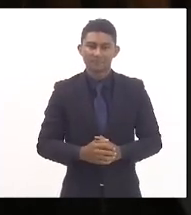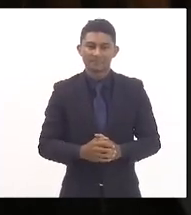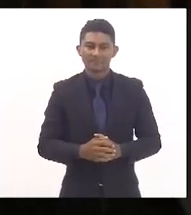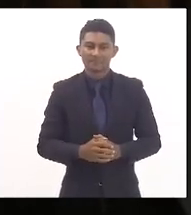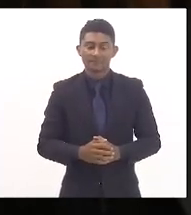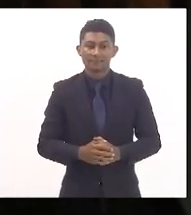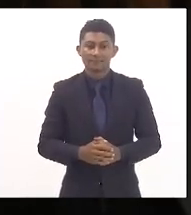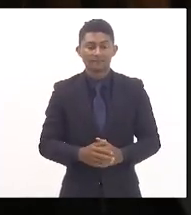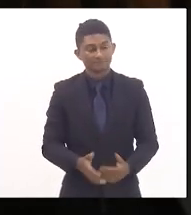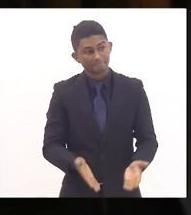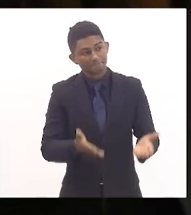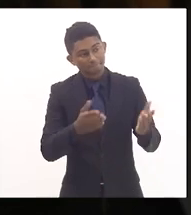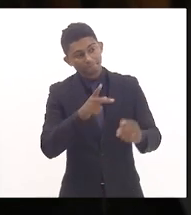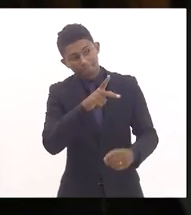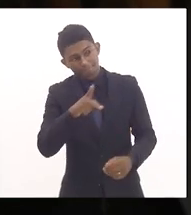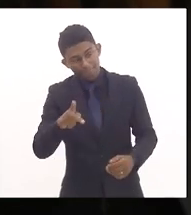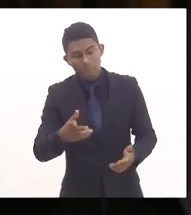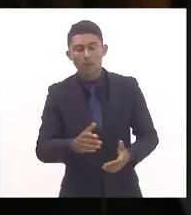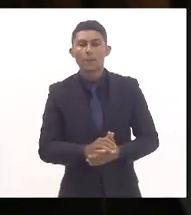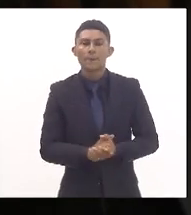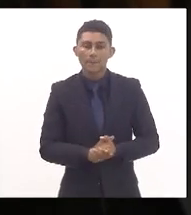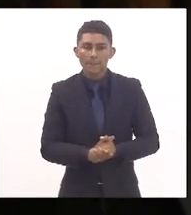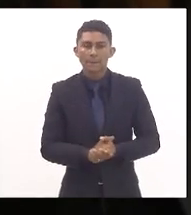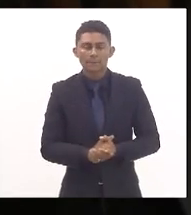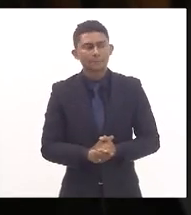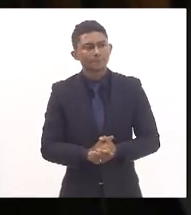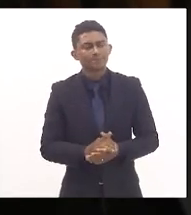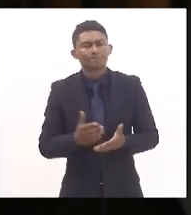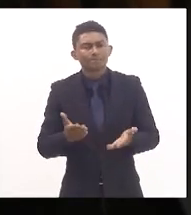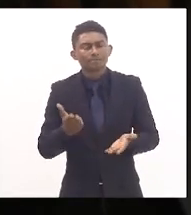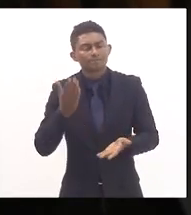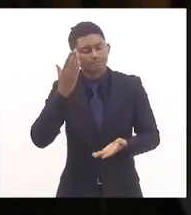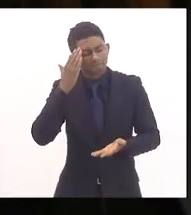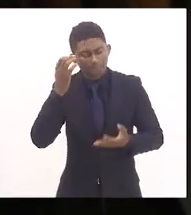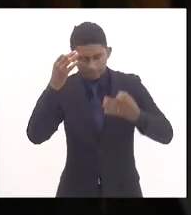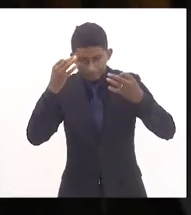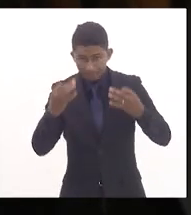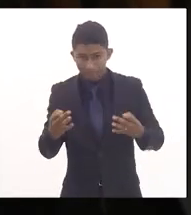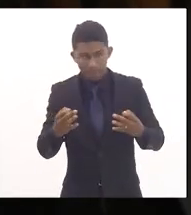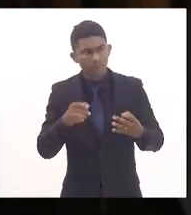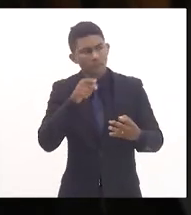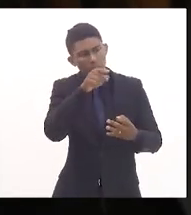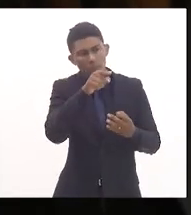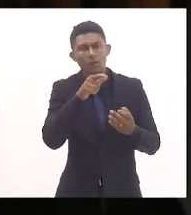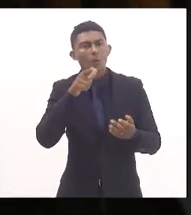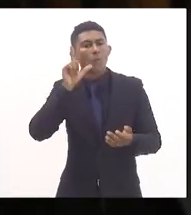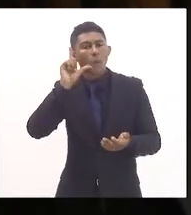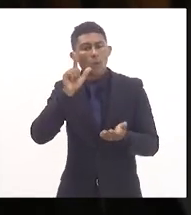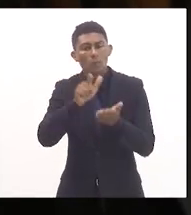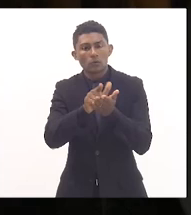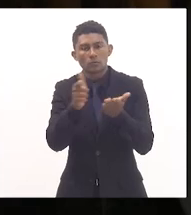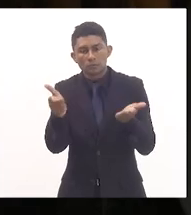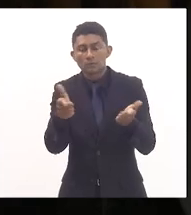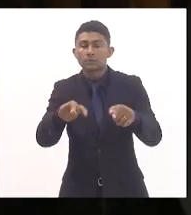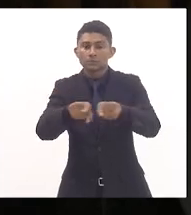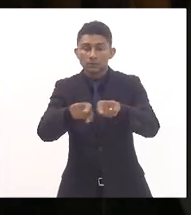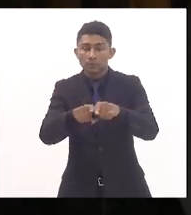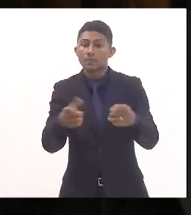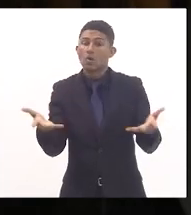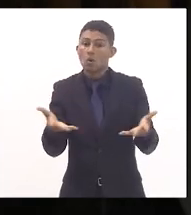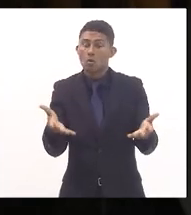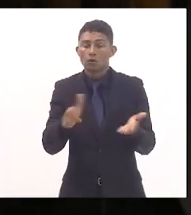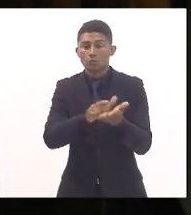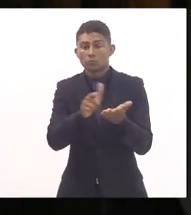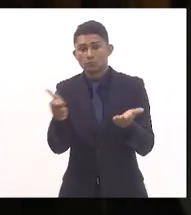o deputado Presidente seguramente acompanhou nos jornais de ontem e de hoje